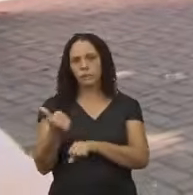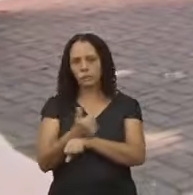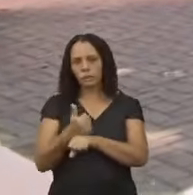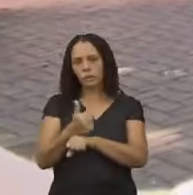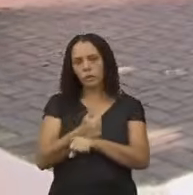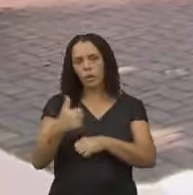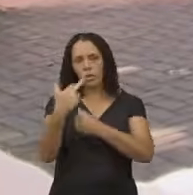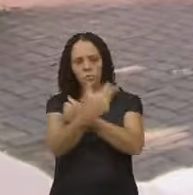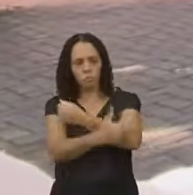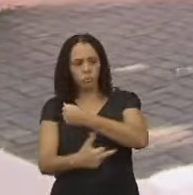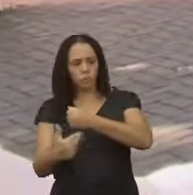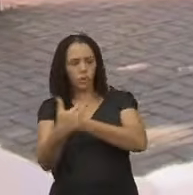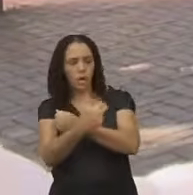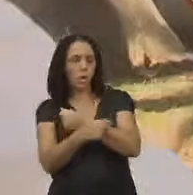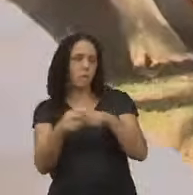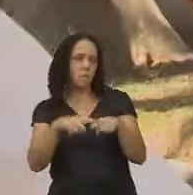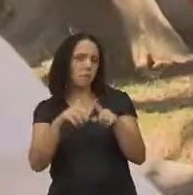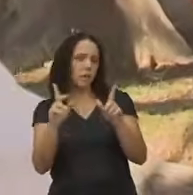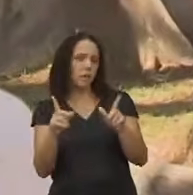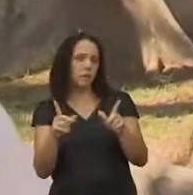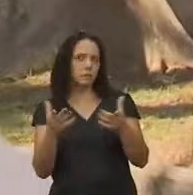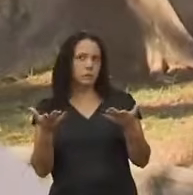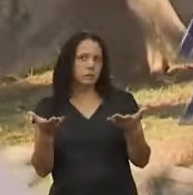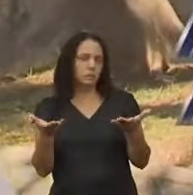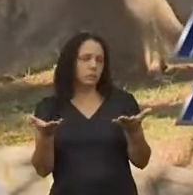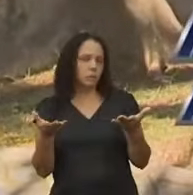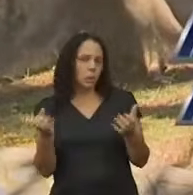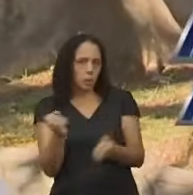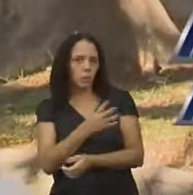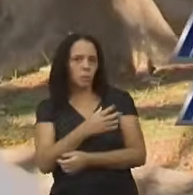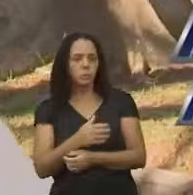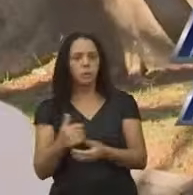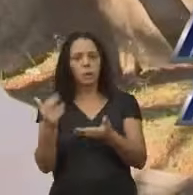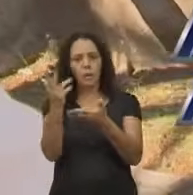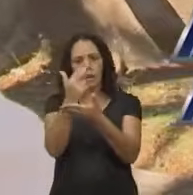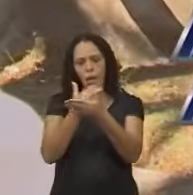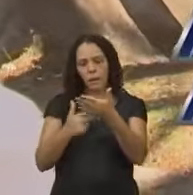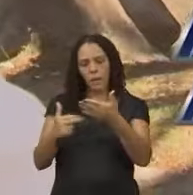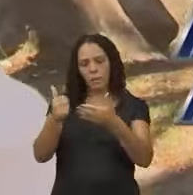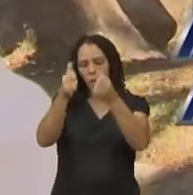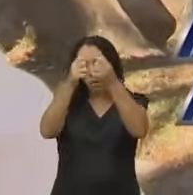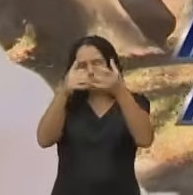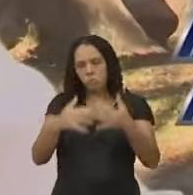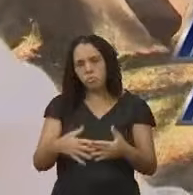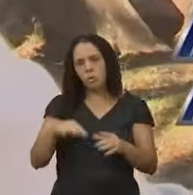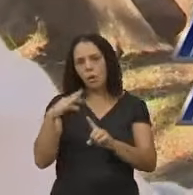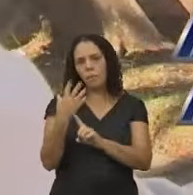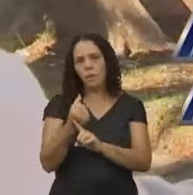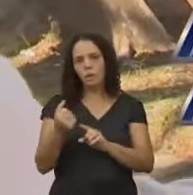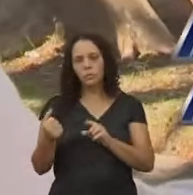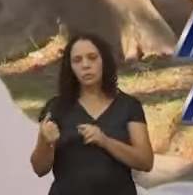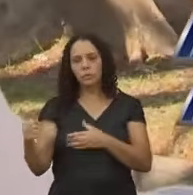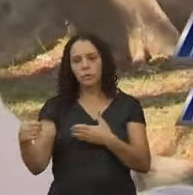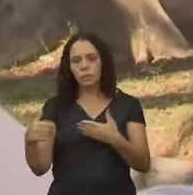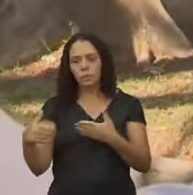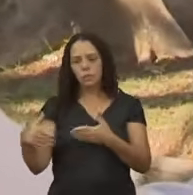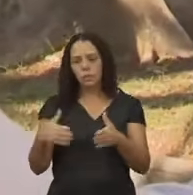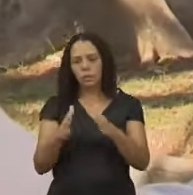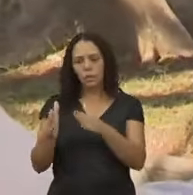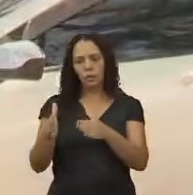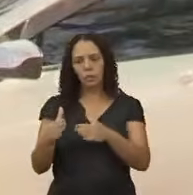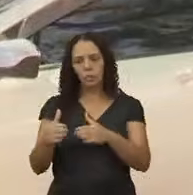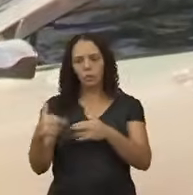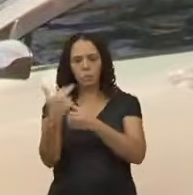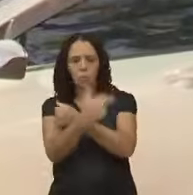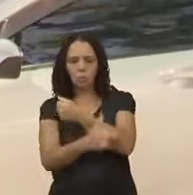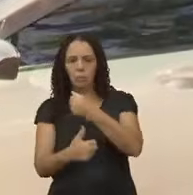e o muralismo seja uma coisa mais sofisticada ali. Grafite é uma arte de rua que os artistas usam para se expressar. E muralismo ainda não sei o que é,